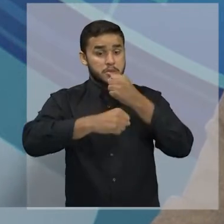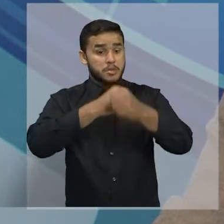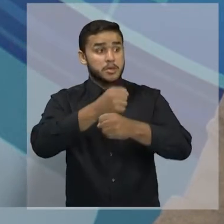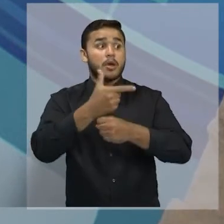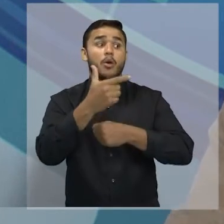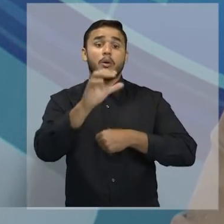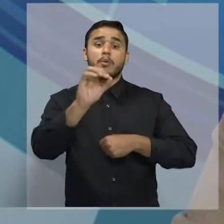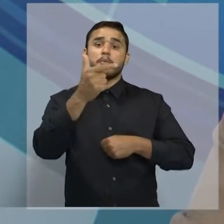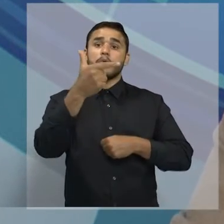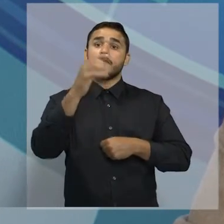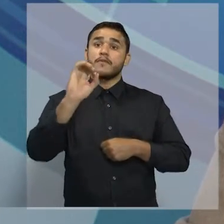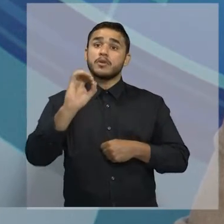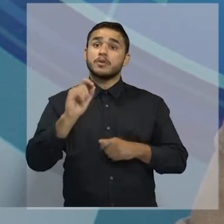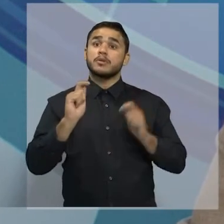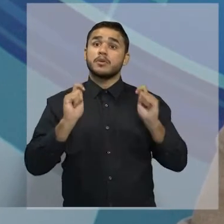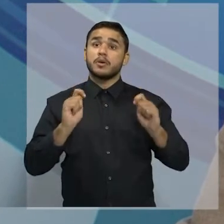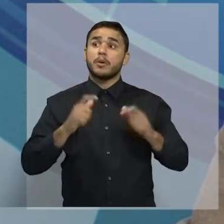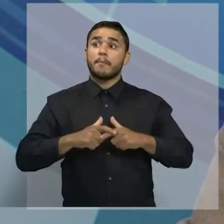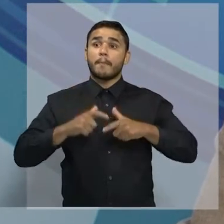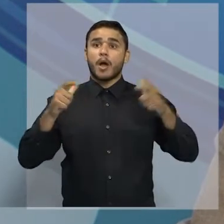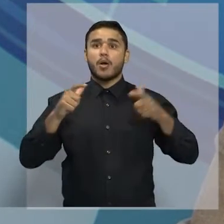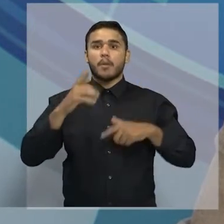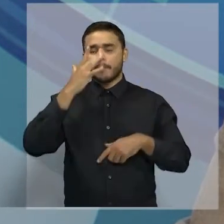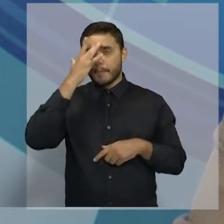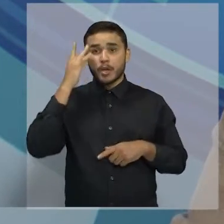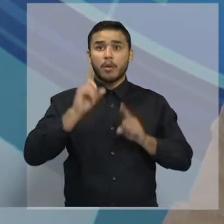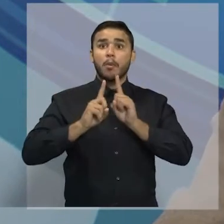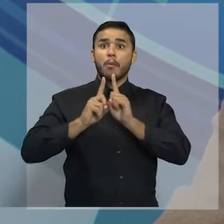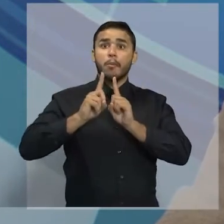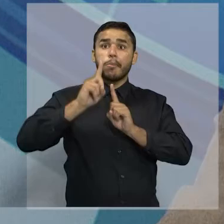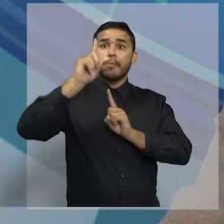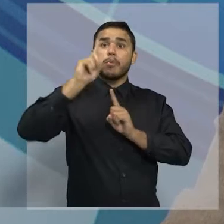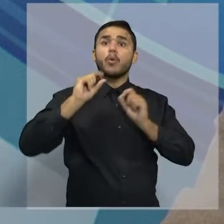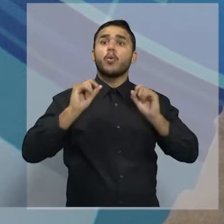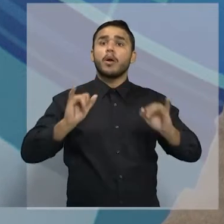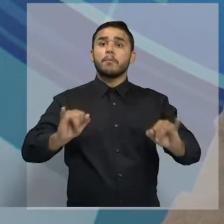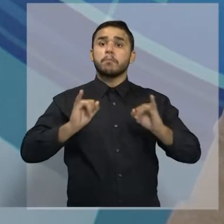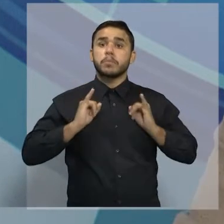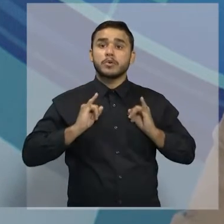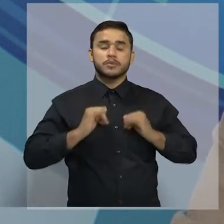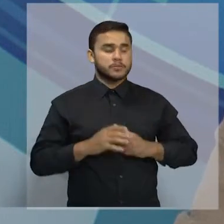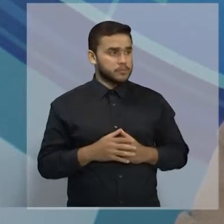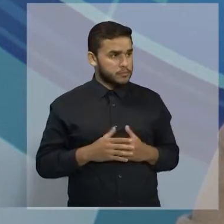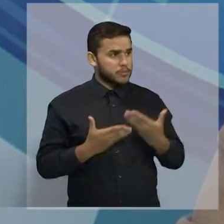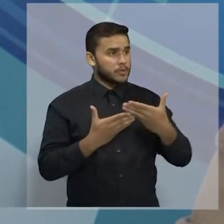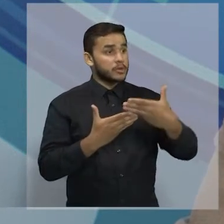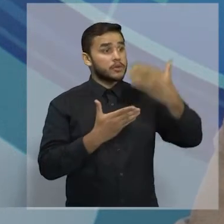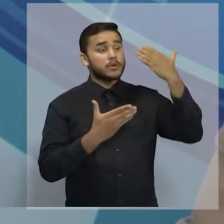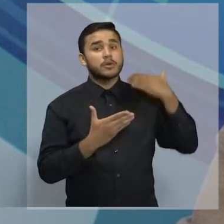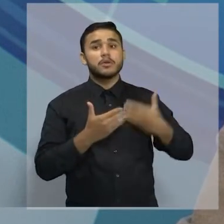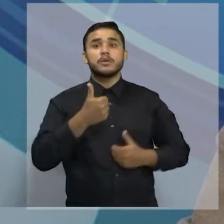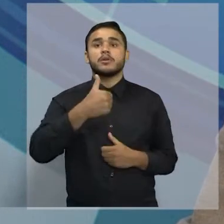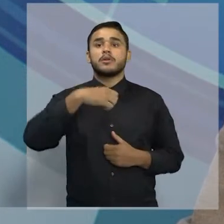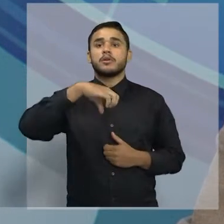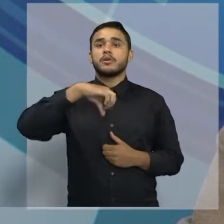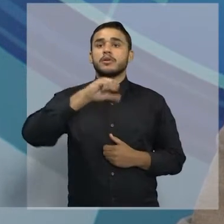maior proporção de pessoas que podem se aposentar. O que aconteceu, Arnaldo, no estado do Ceará 30 anos atrás,